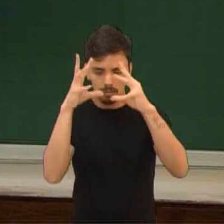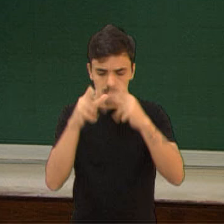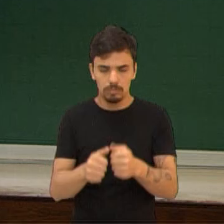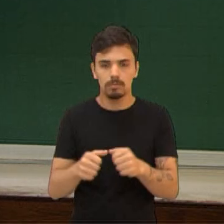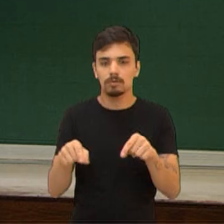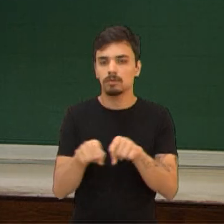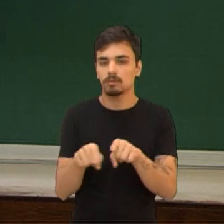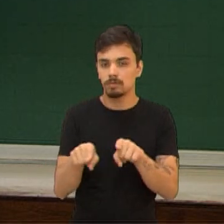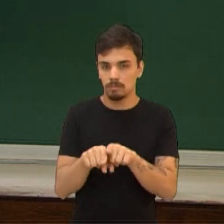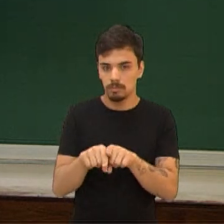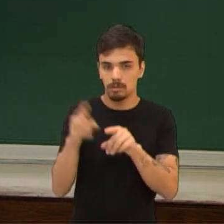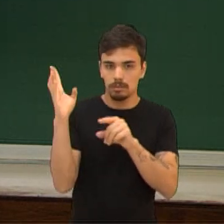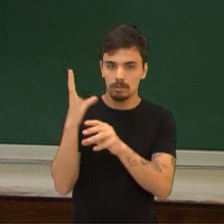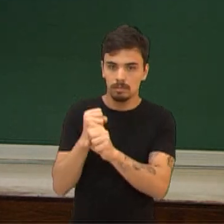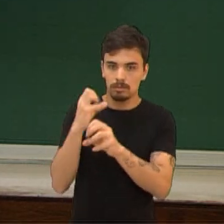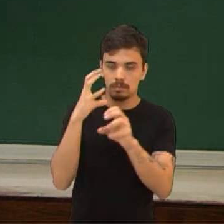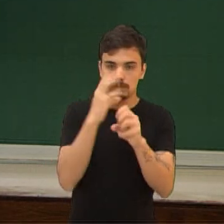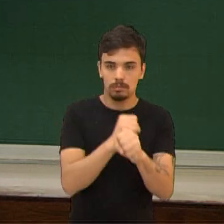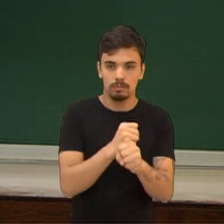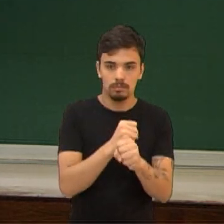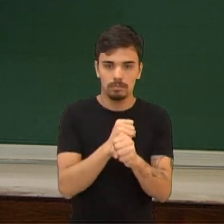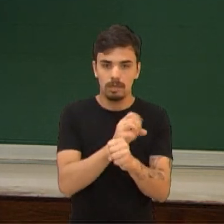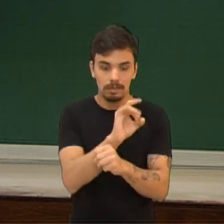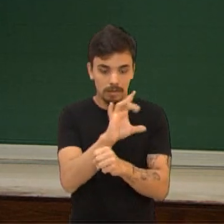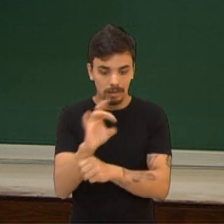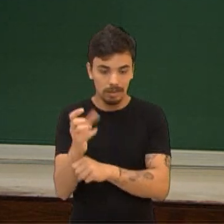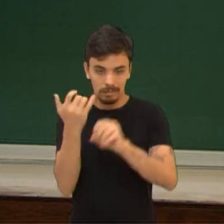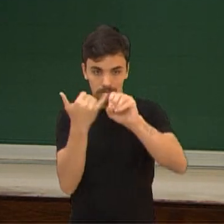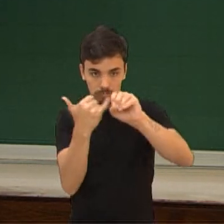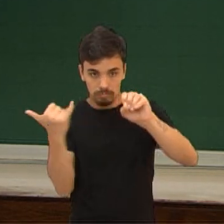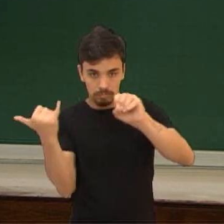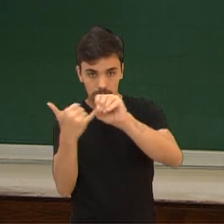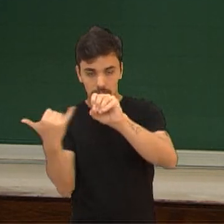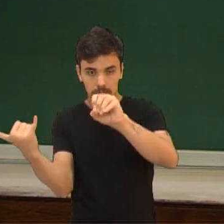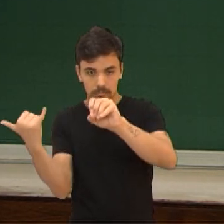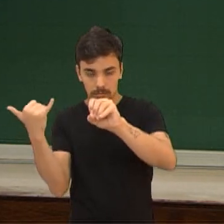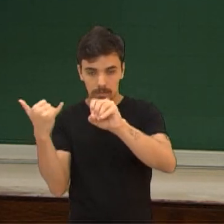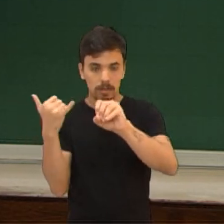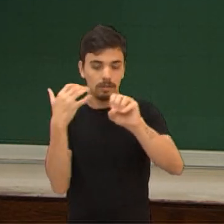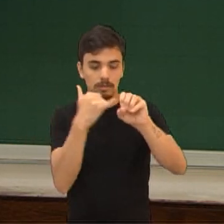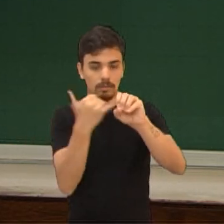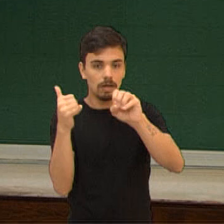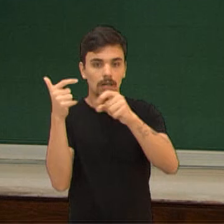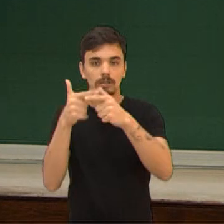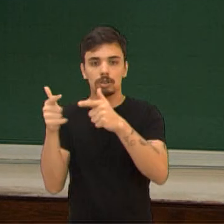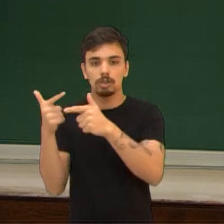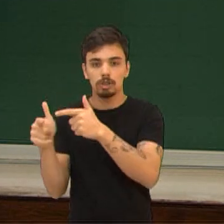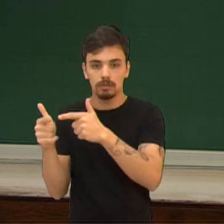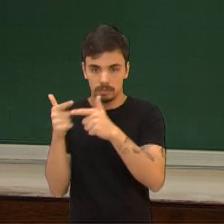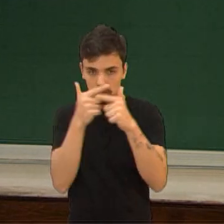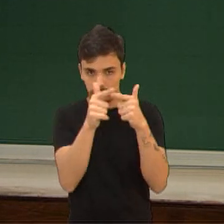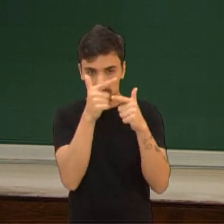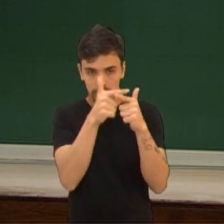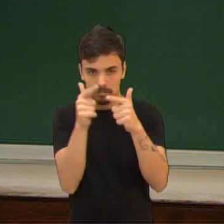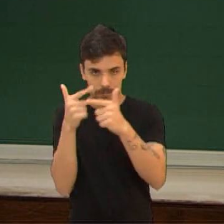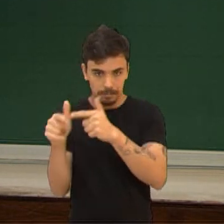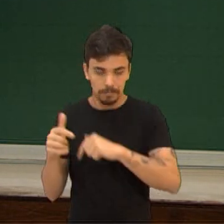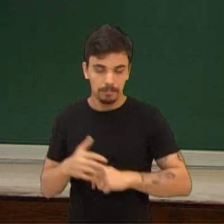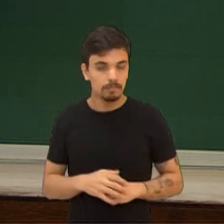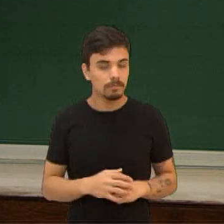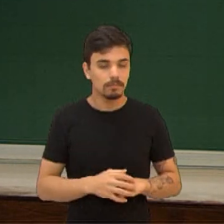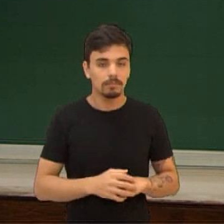da carga de cada capacitor. Okay? A carga vai se dividir para cada